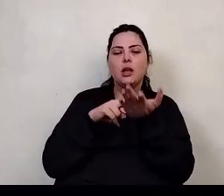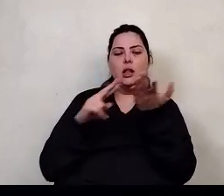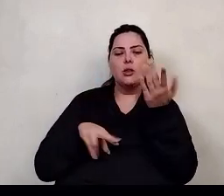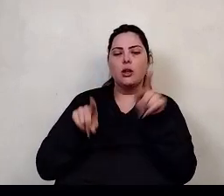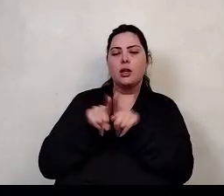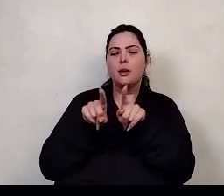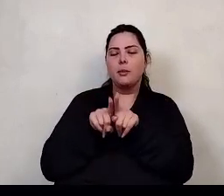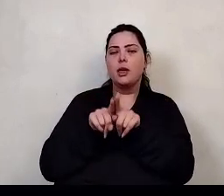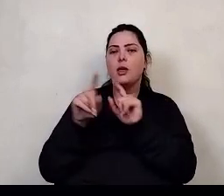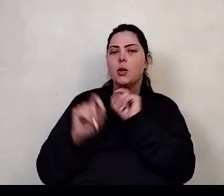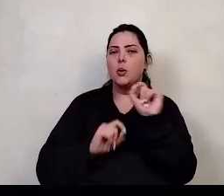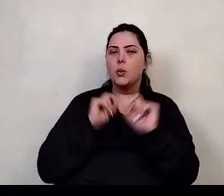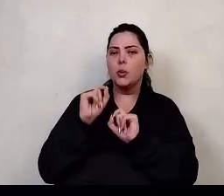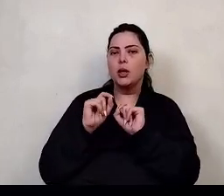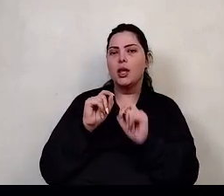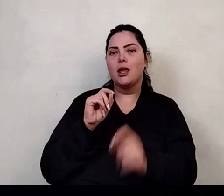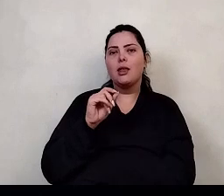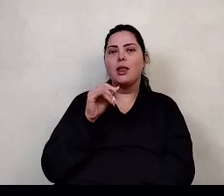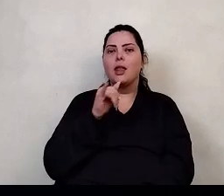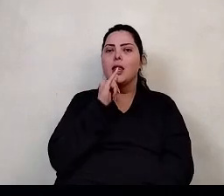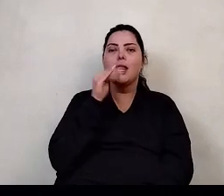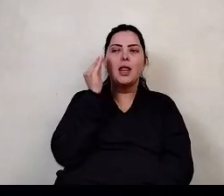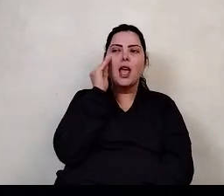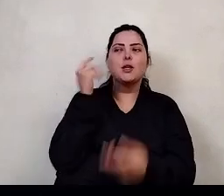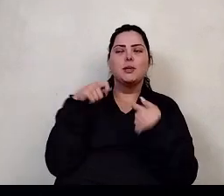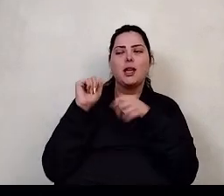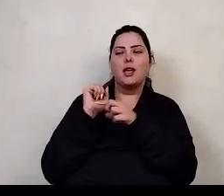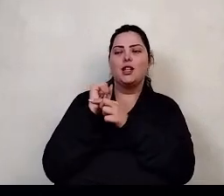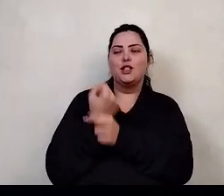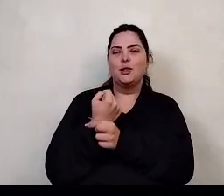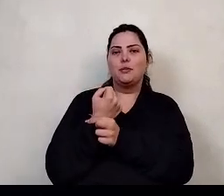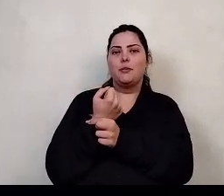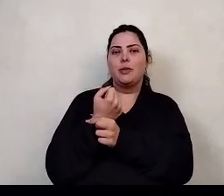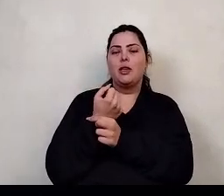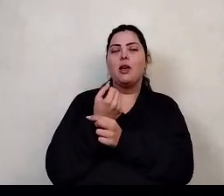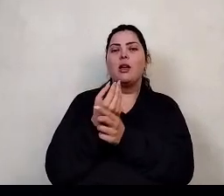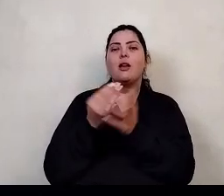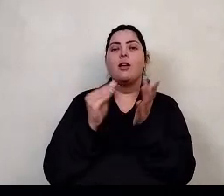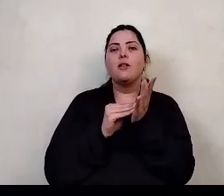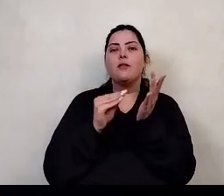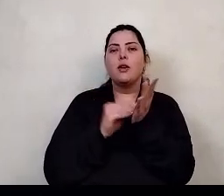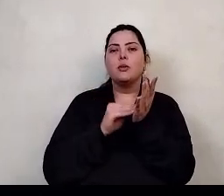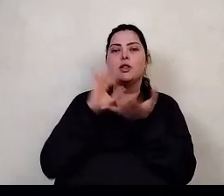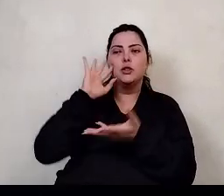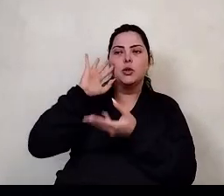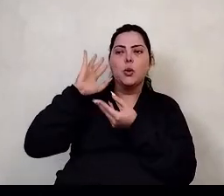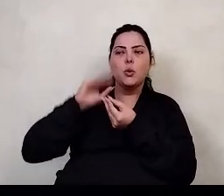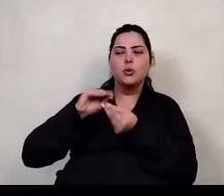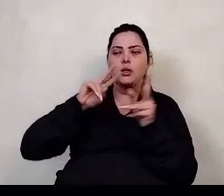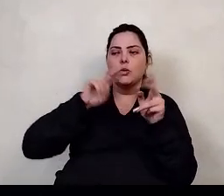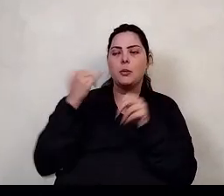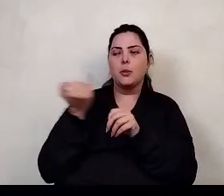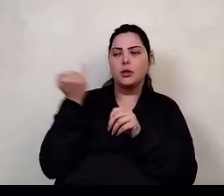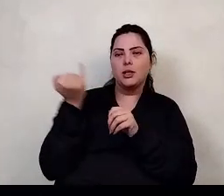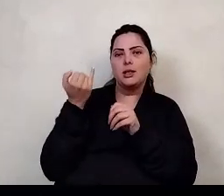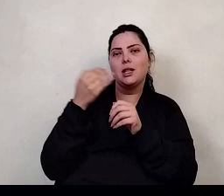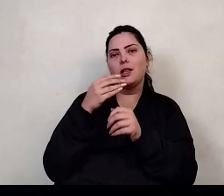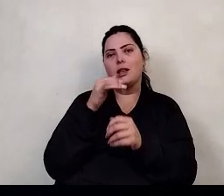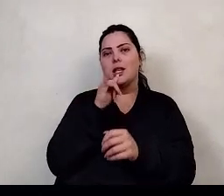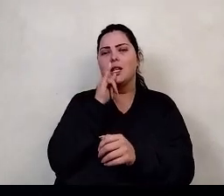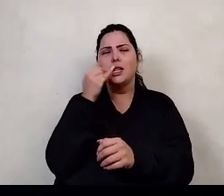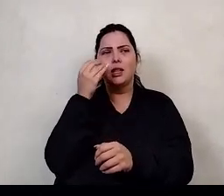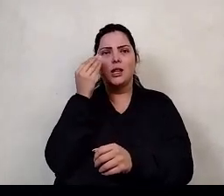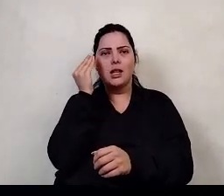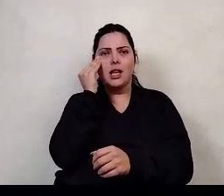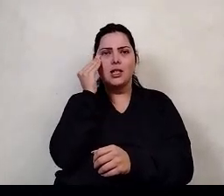fato testes devem garantir. E aí, começando pela falta de consenso sobre a importância de testes, algumas pessoas talvez, pô, mas existe falta de